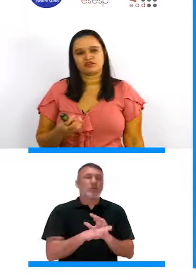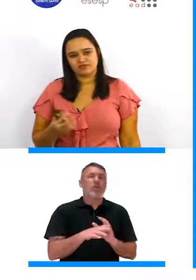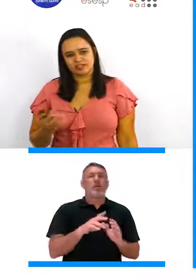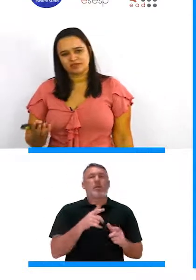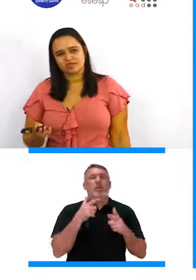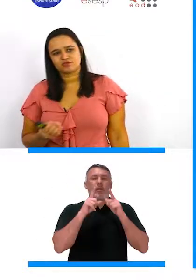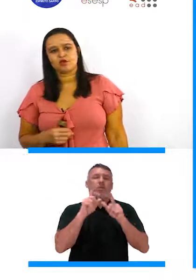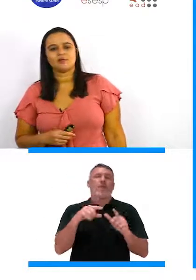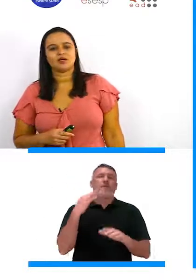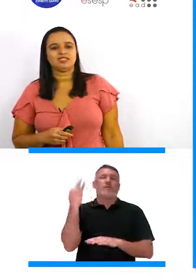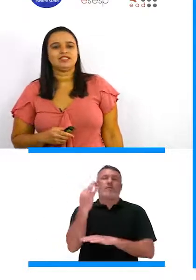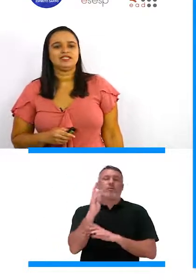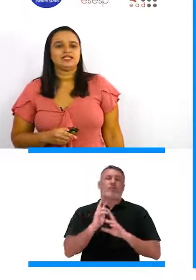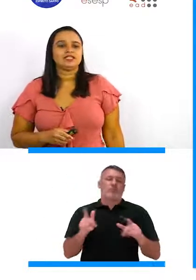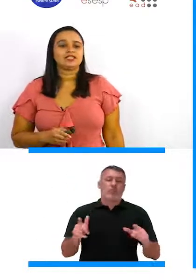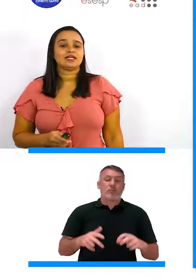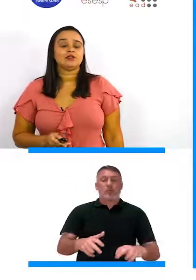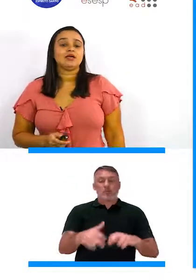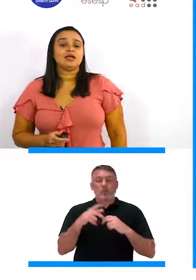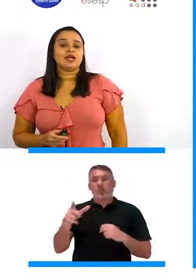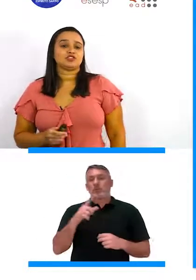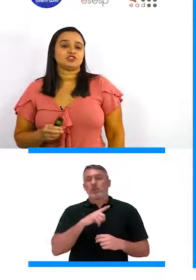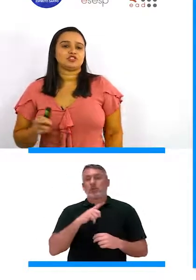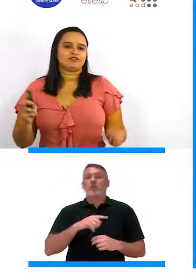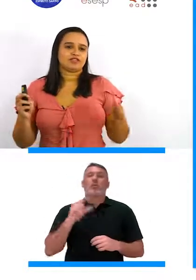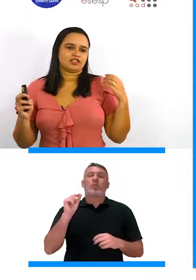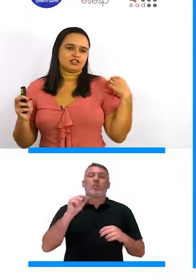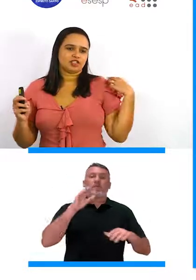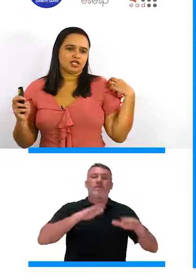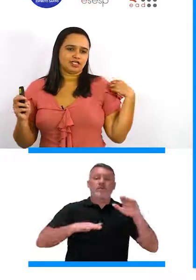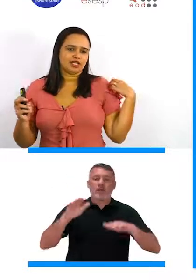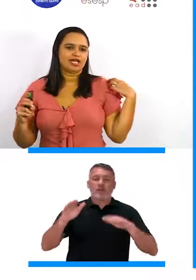mas talvez mais formal, né? Então,